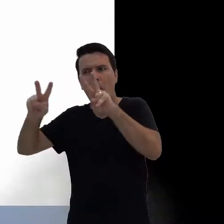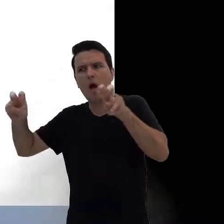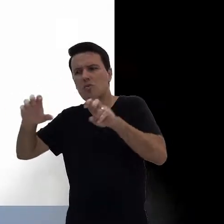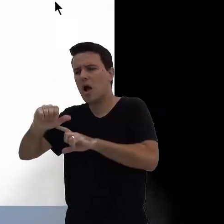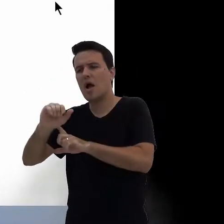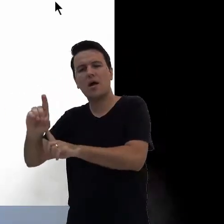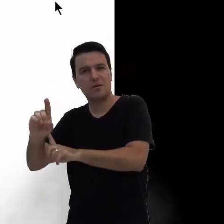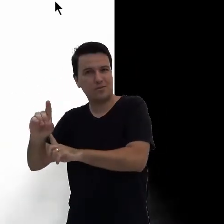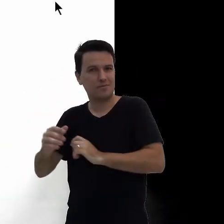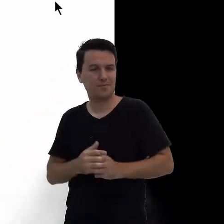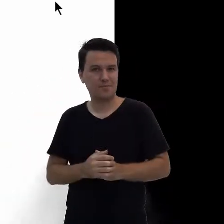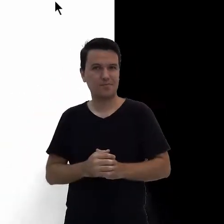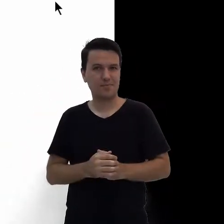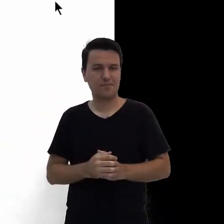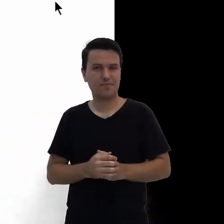assunto CAD.